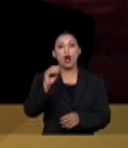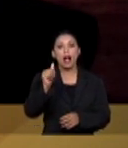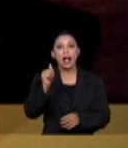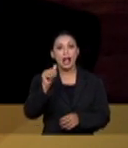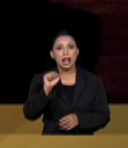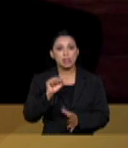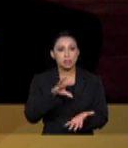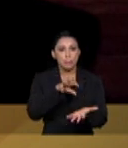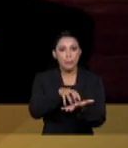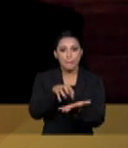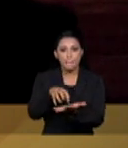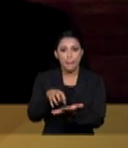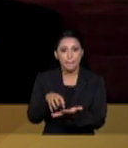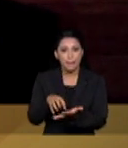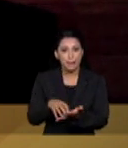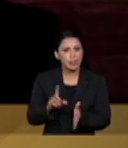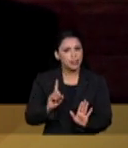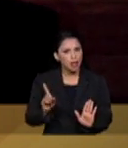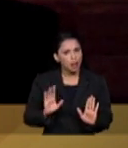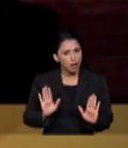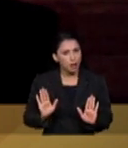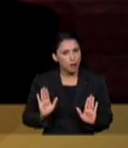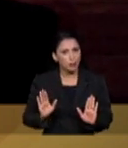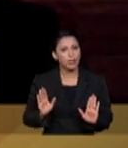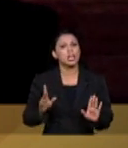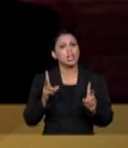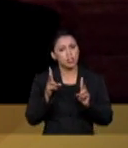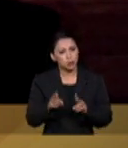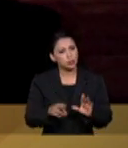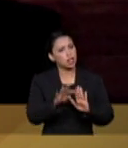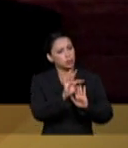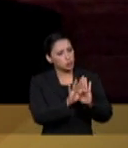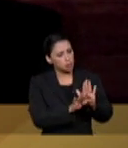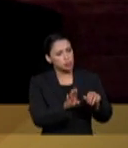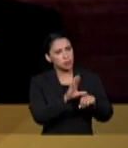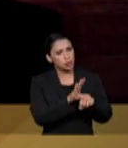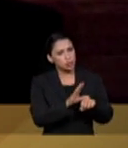fala é o ministro relator Edson fachin Oi